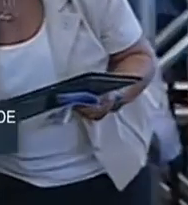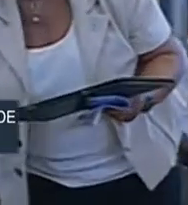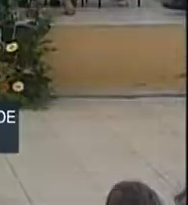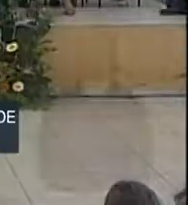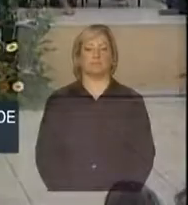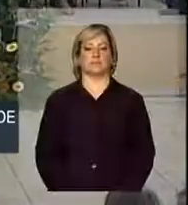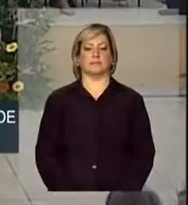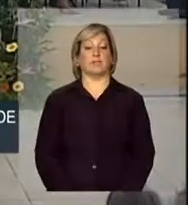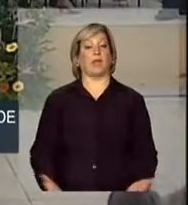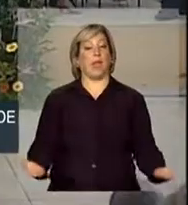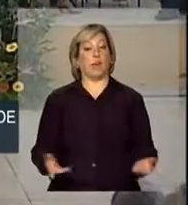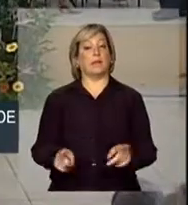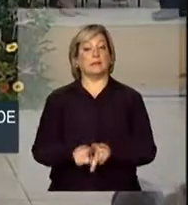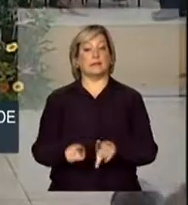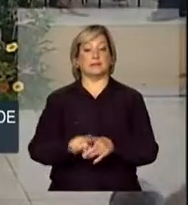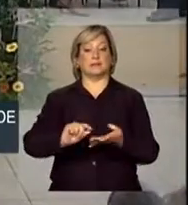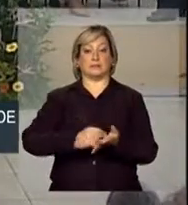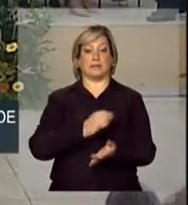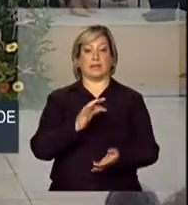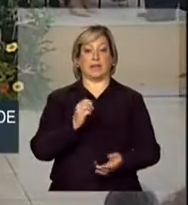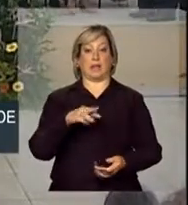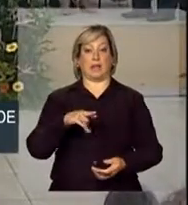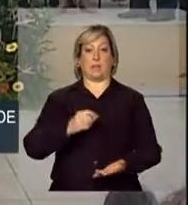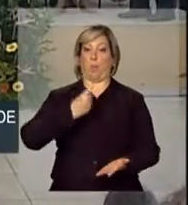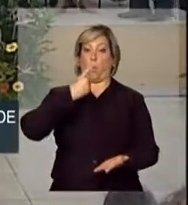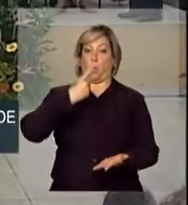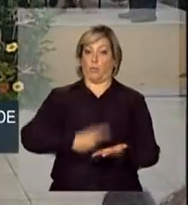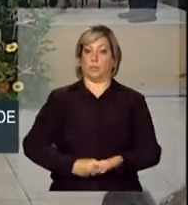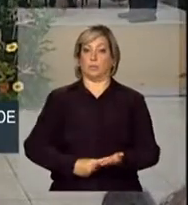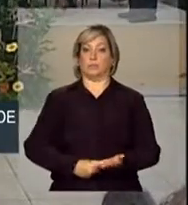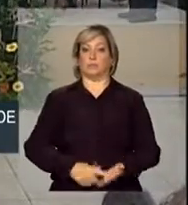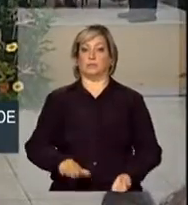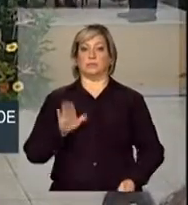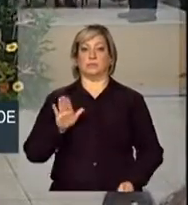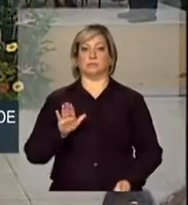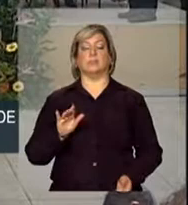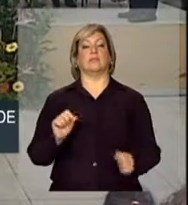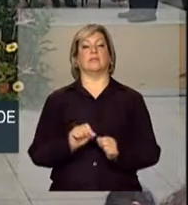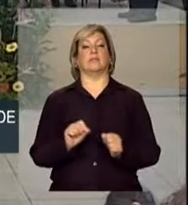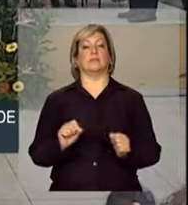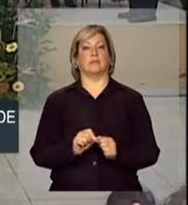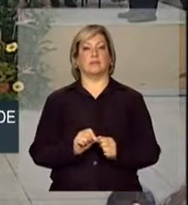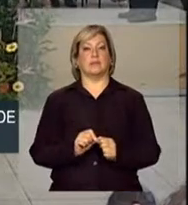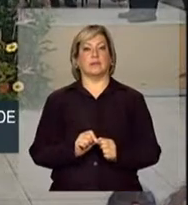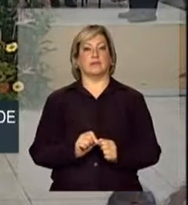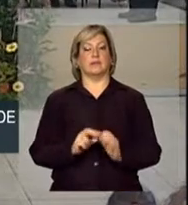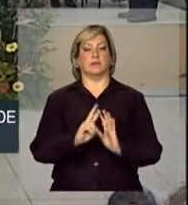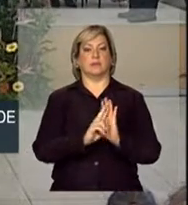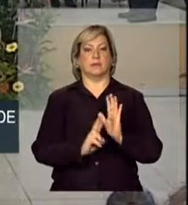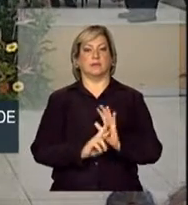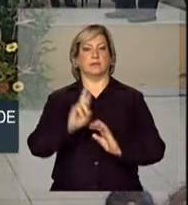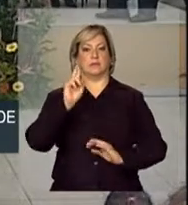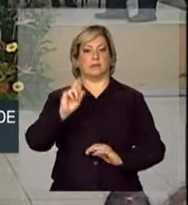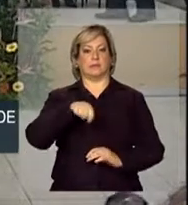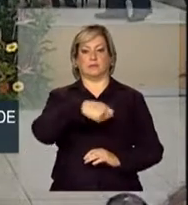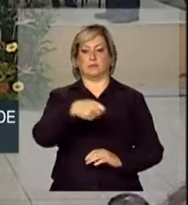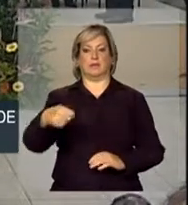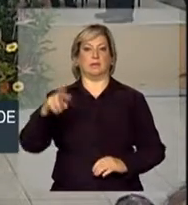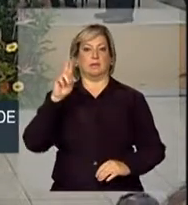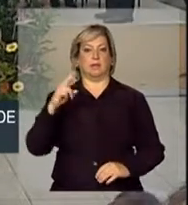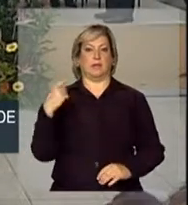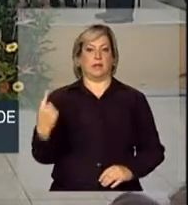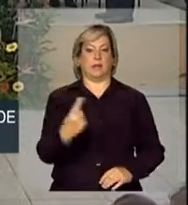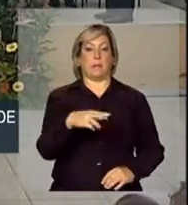a ser assinado agora o termo de compromisso para pactuar informalizar as responsabilidades